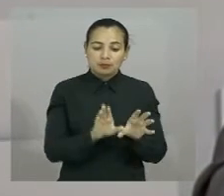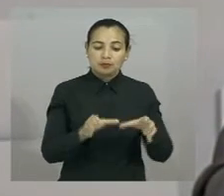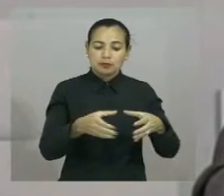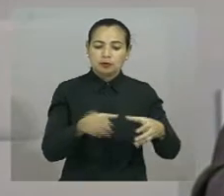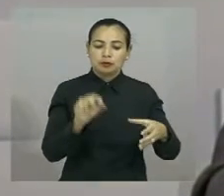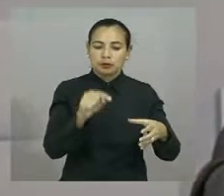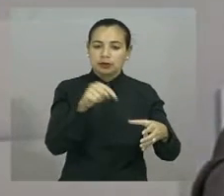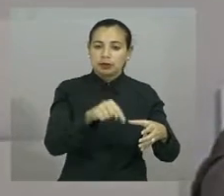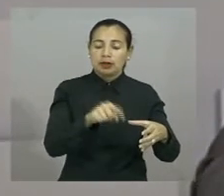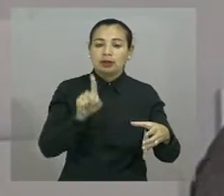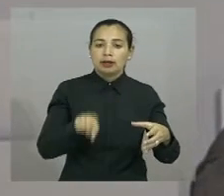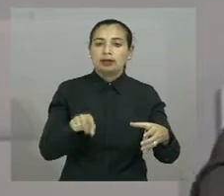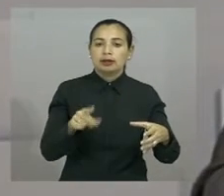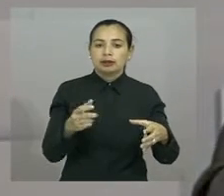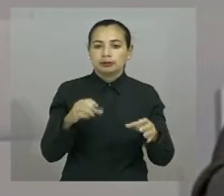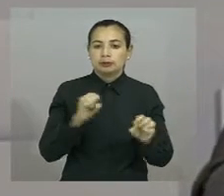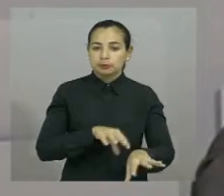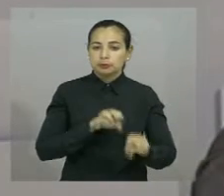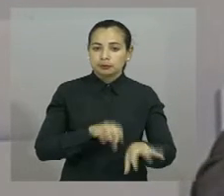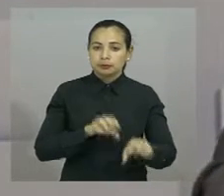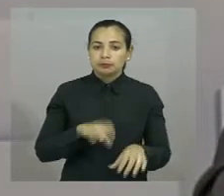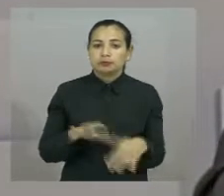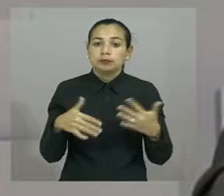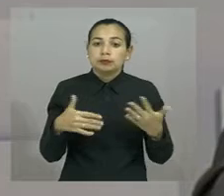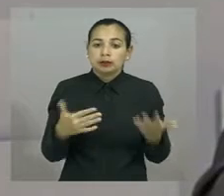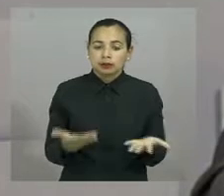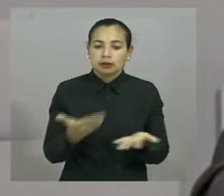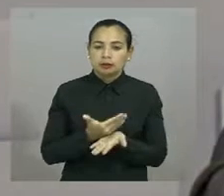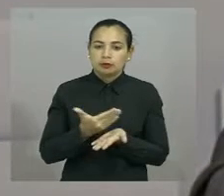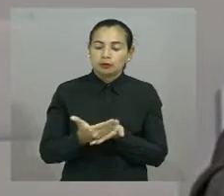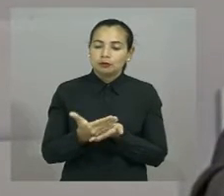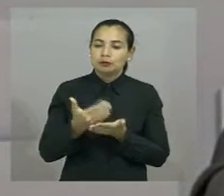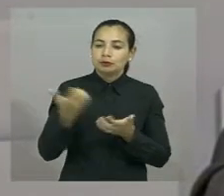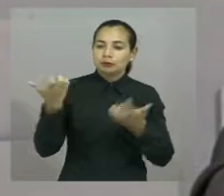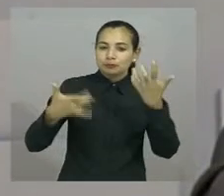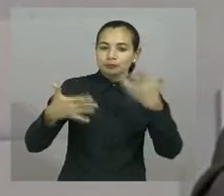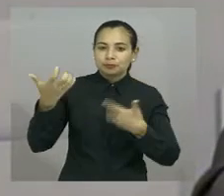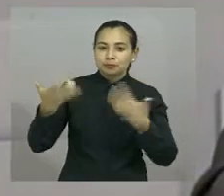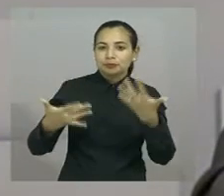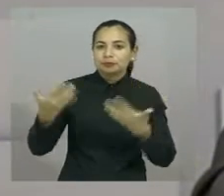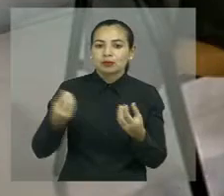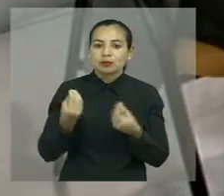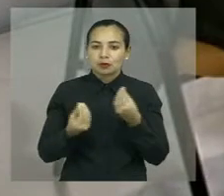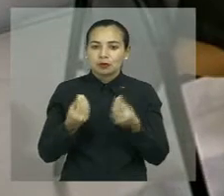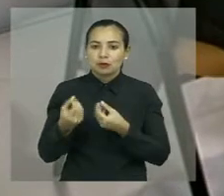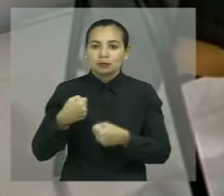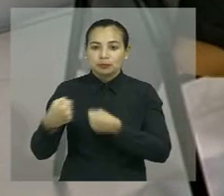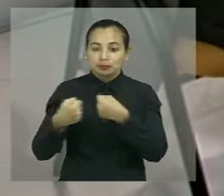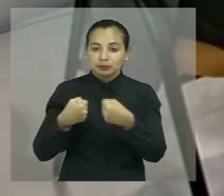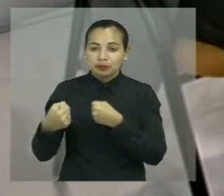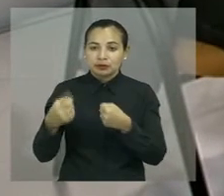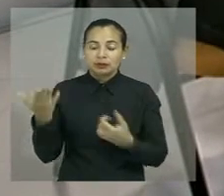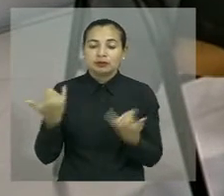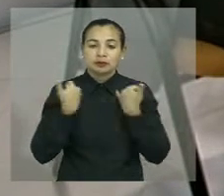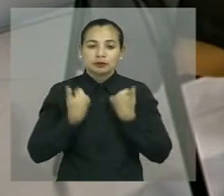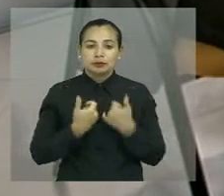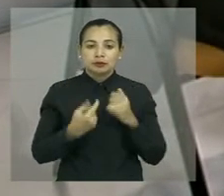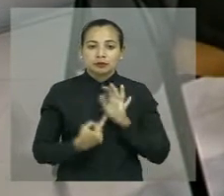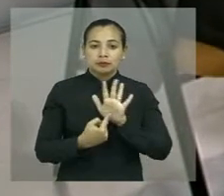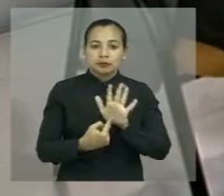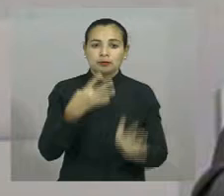de Educação. E apenas para dar início a essa conversa, o vereador Jorge Pinheiro